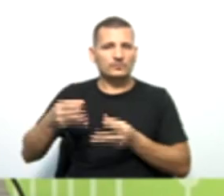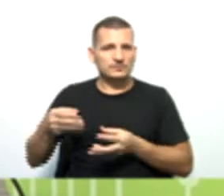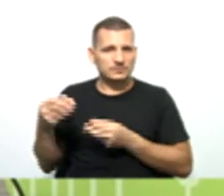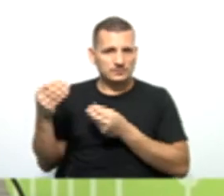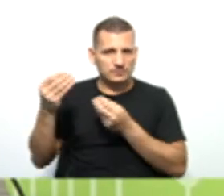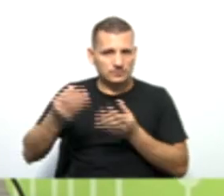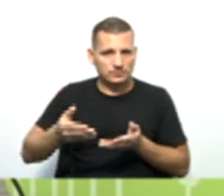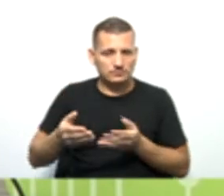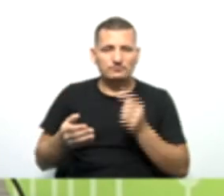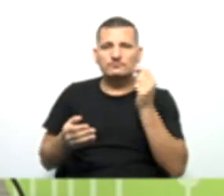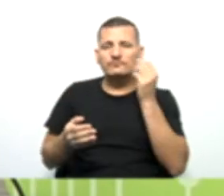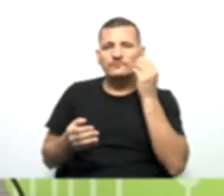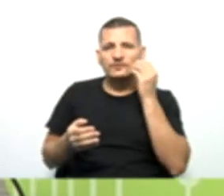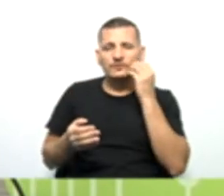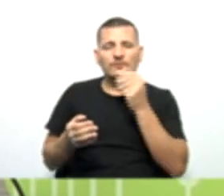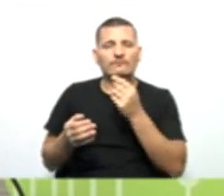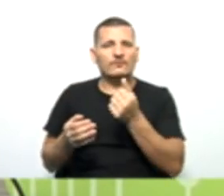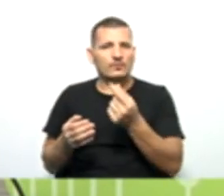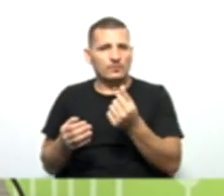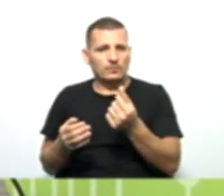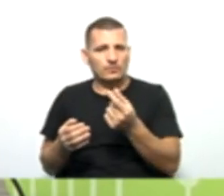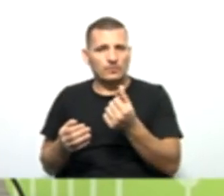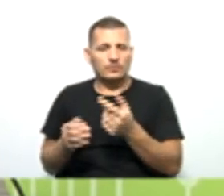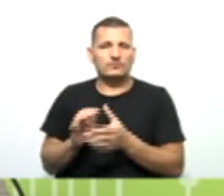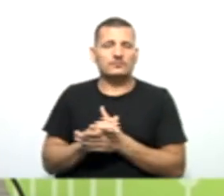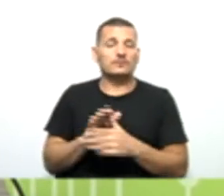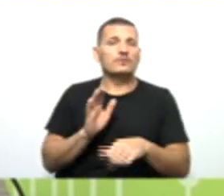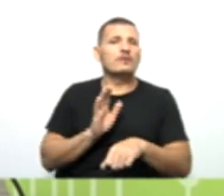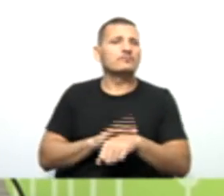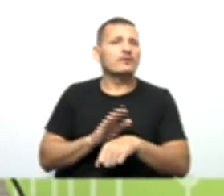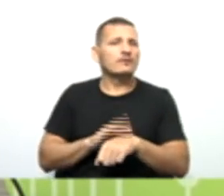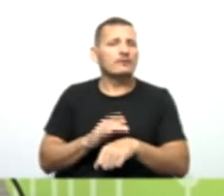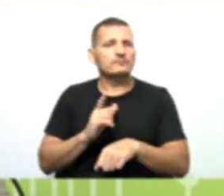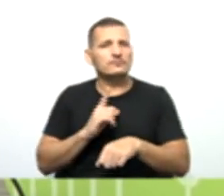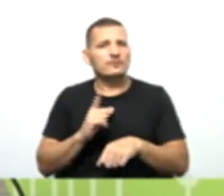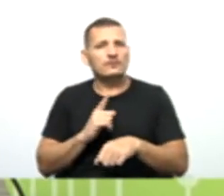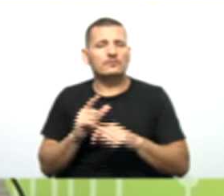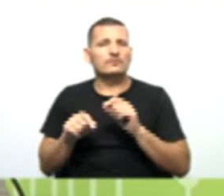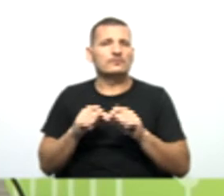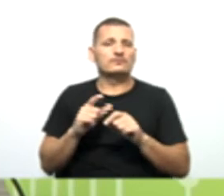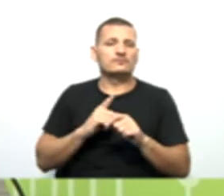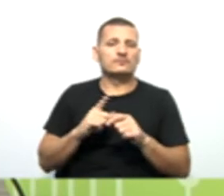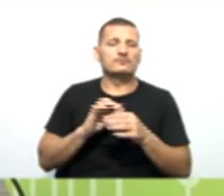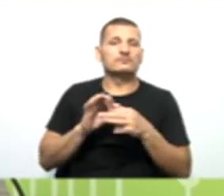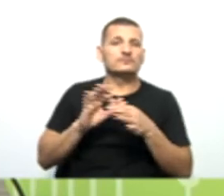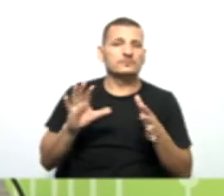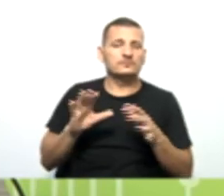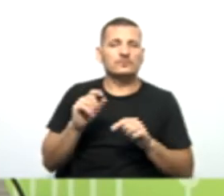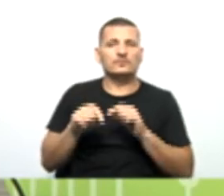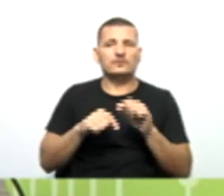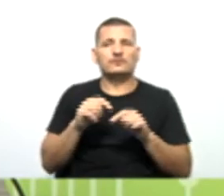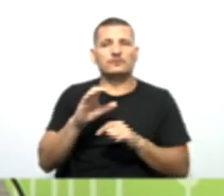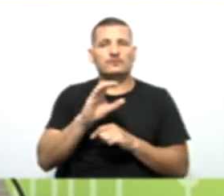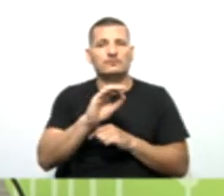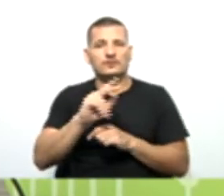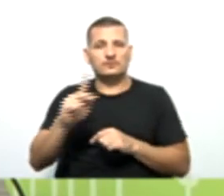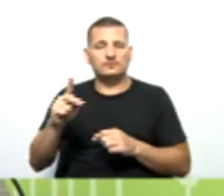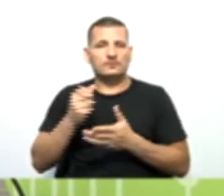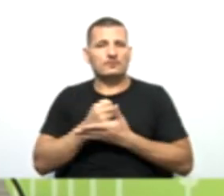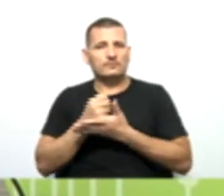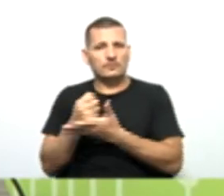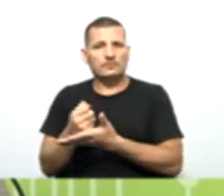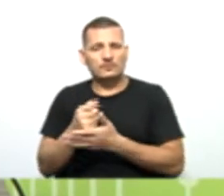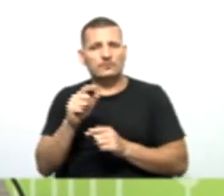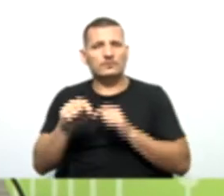quais são os nossos preços, qual é o tempo que a gente tem, o que a gente tem disponível, o que a cooperativa apoia e o que